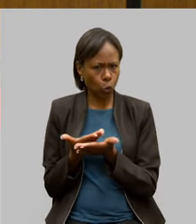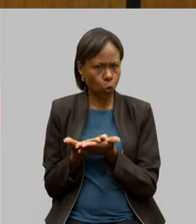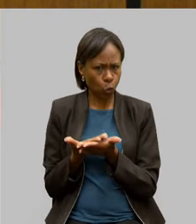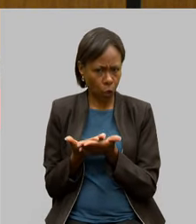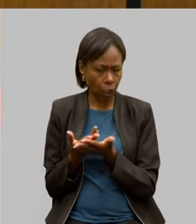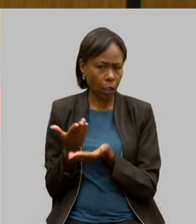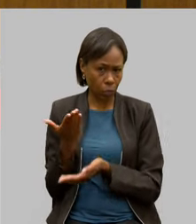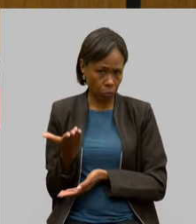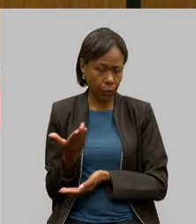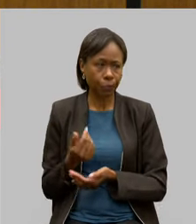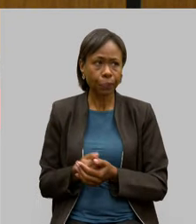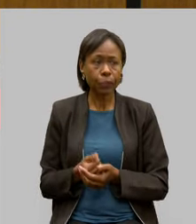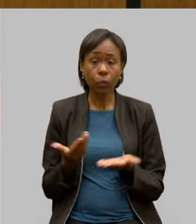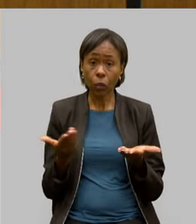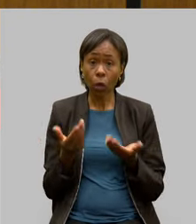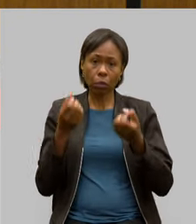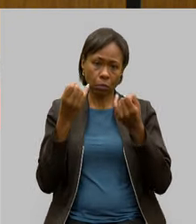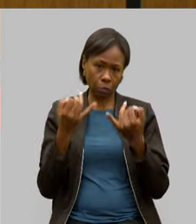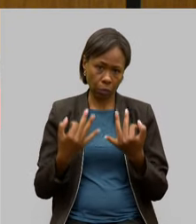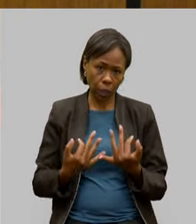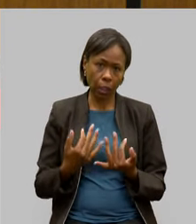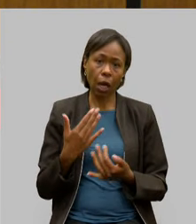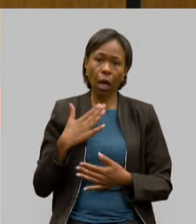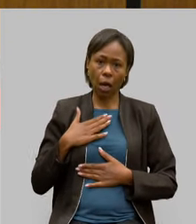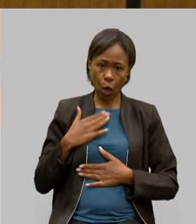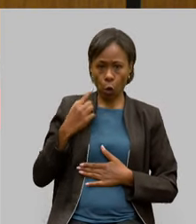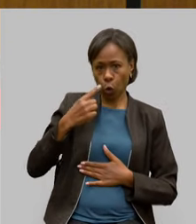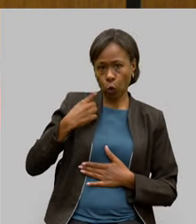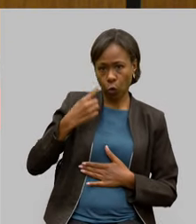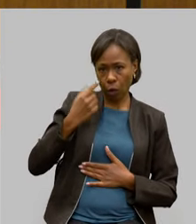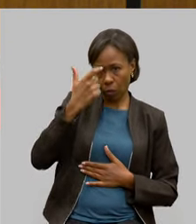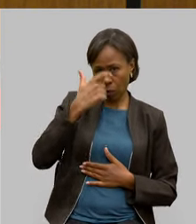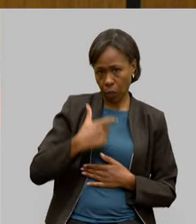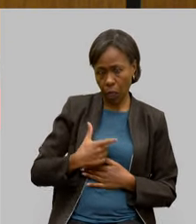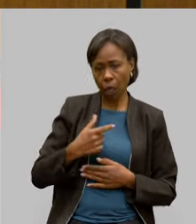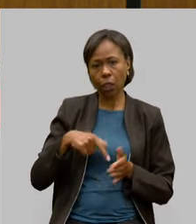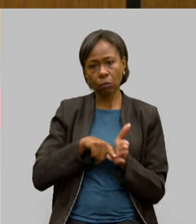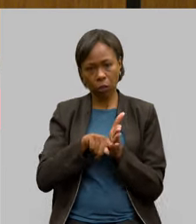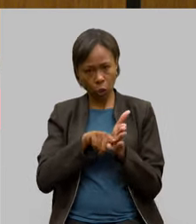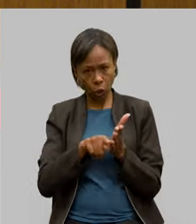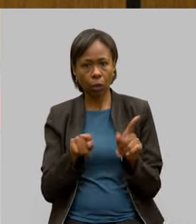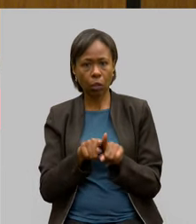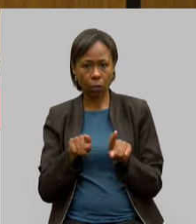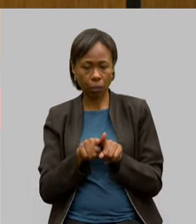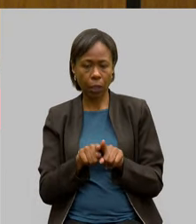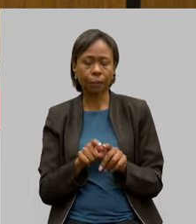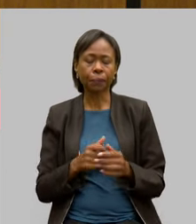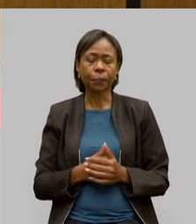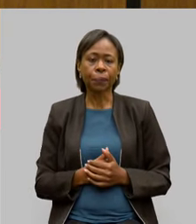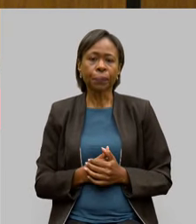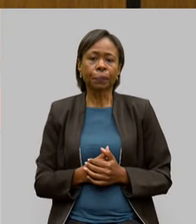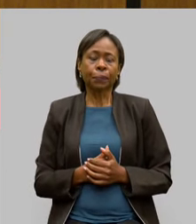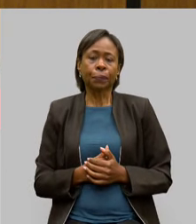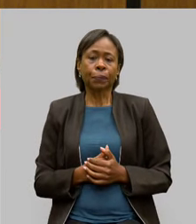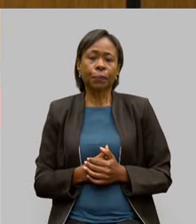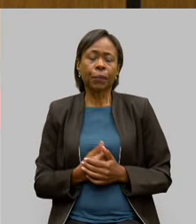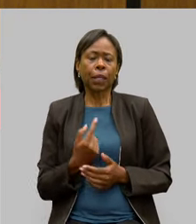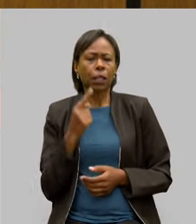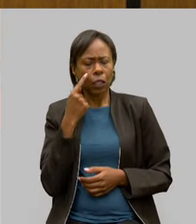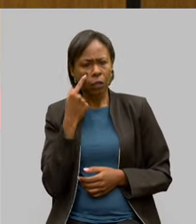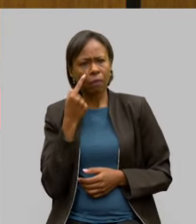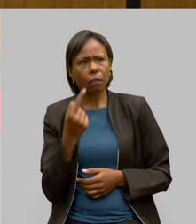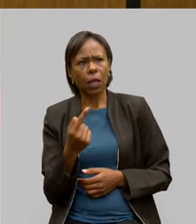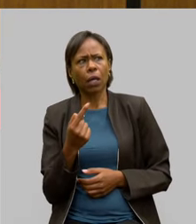e eu vou falar aqui hoje não só como advogada Mas também como pesquisadora nesses nesse tema quando a gente verifica essas